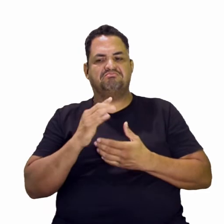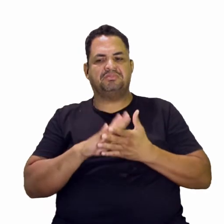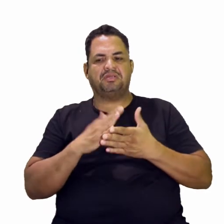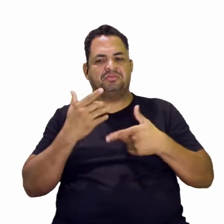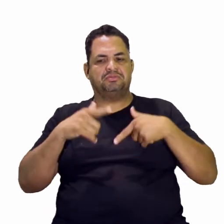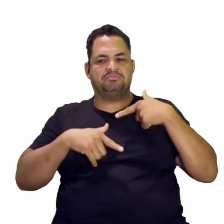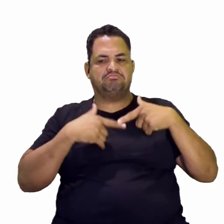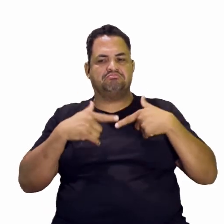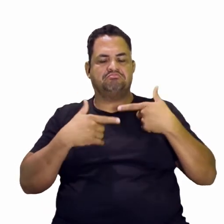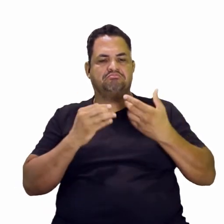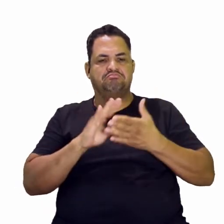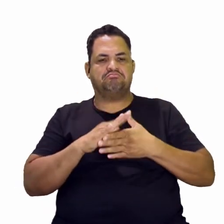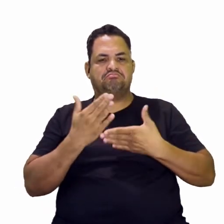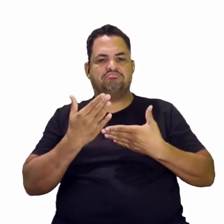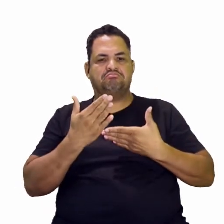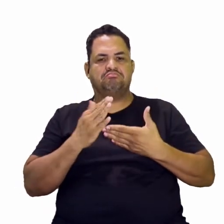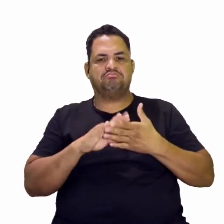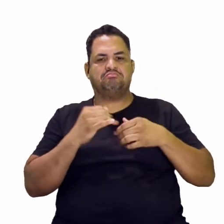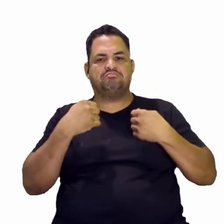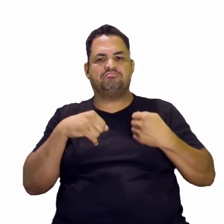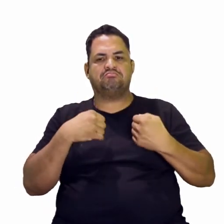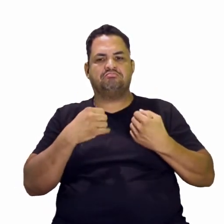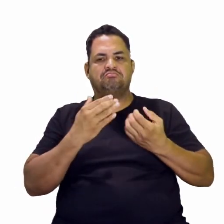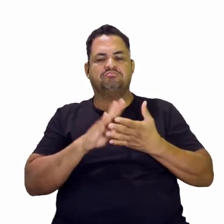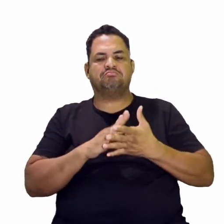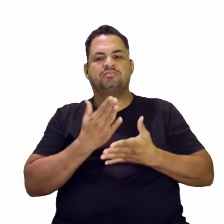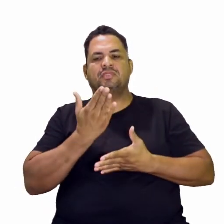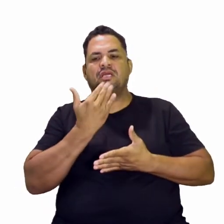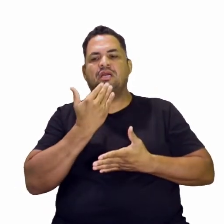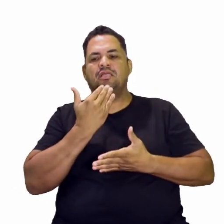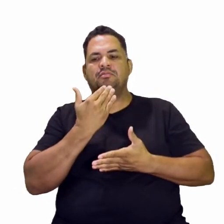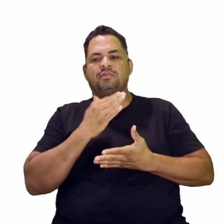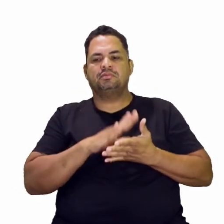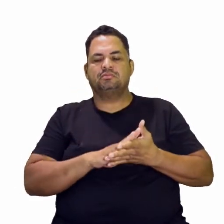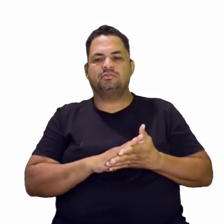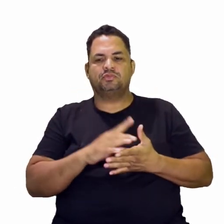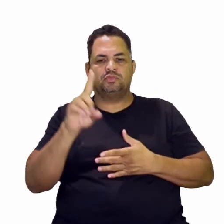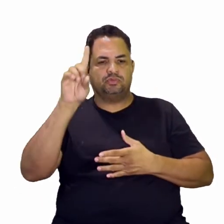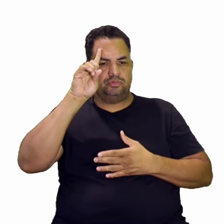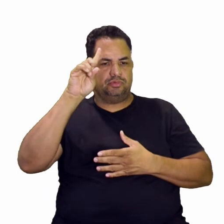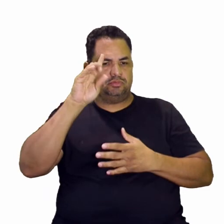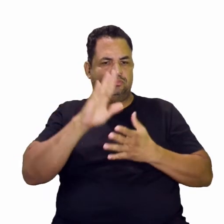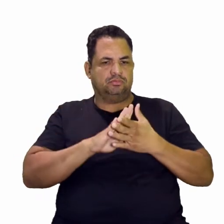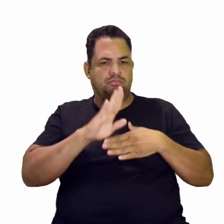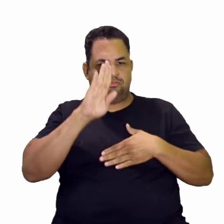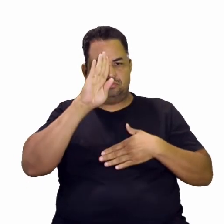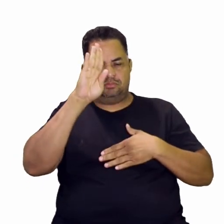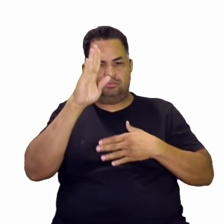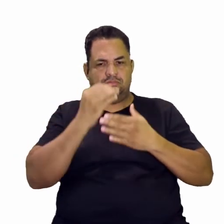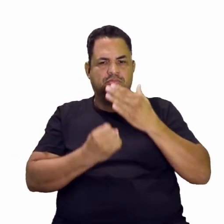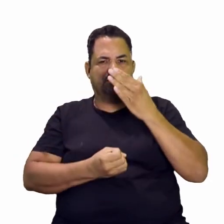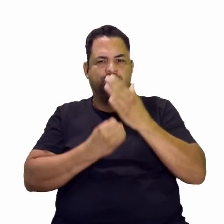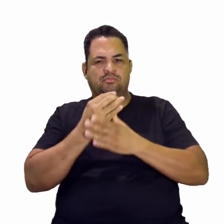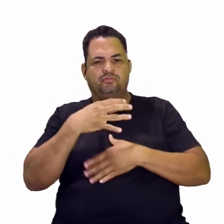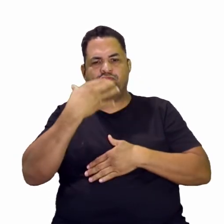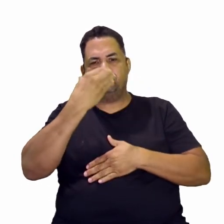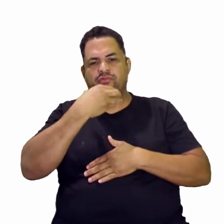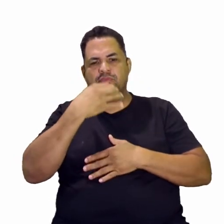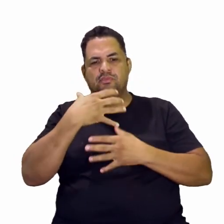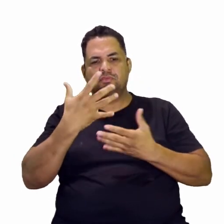de produzir e, por isso, precisam fazer parte da dieta alimentar. Suas principais fontes são